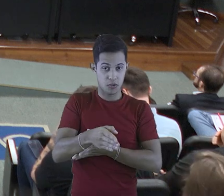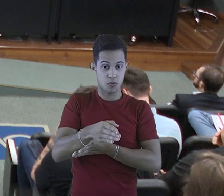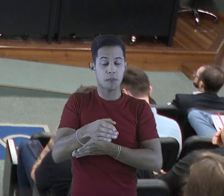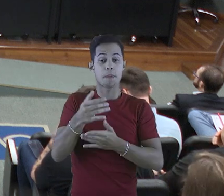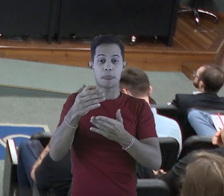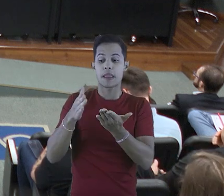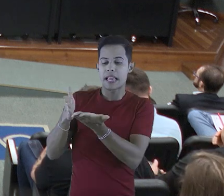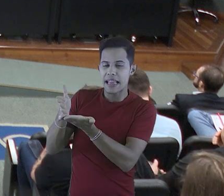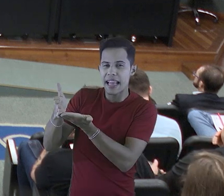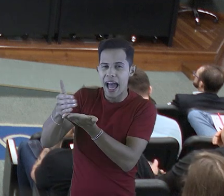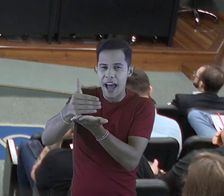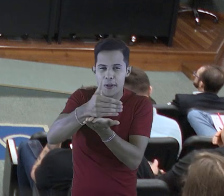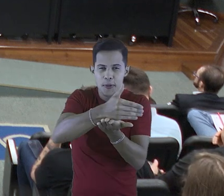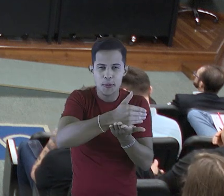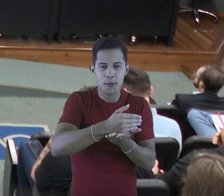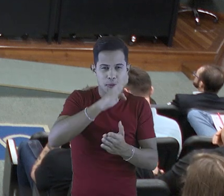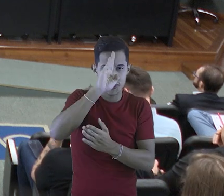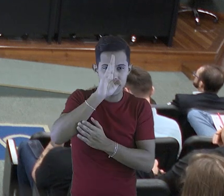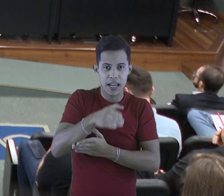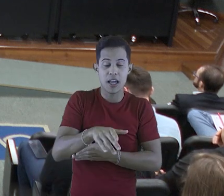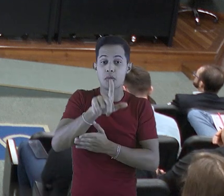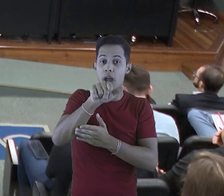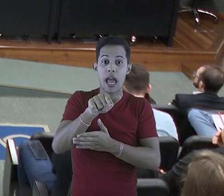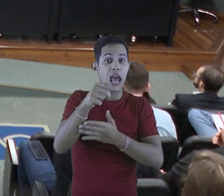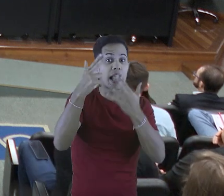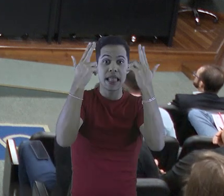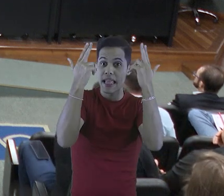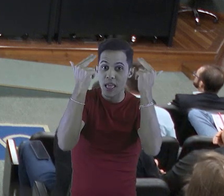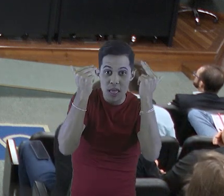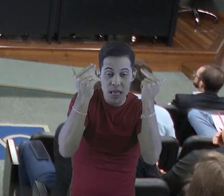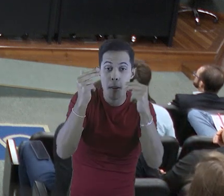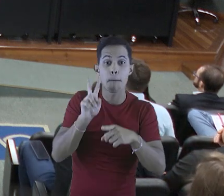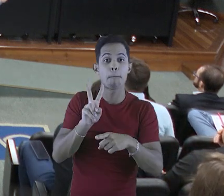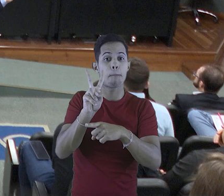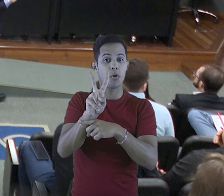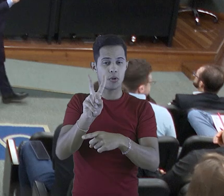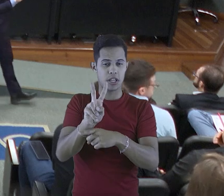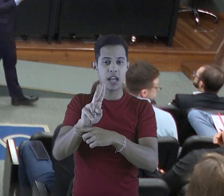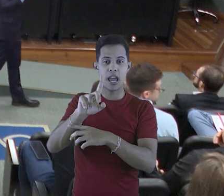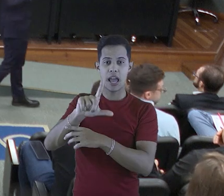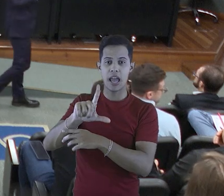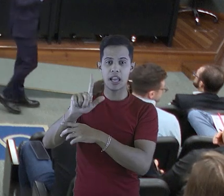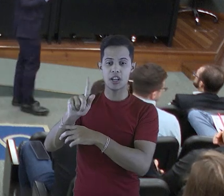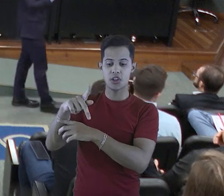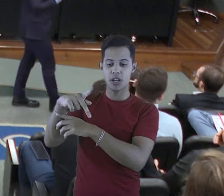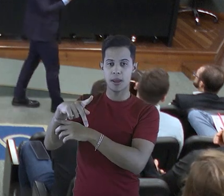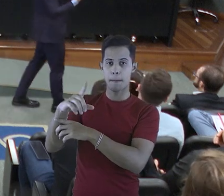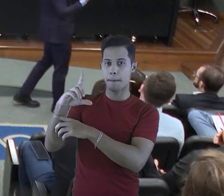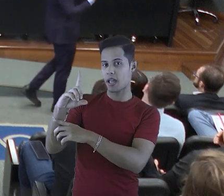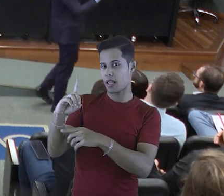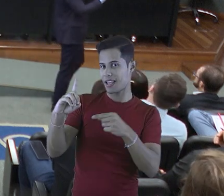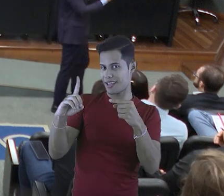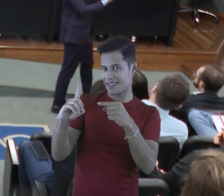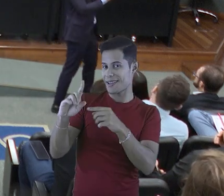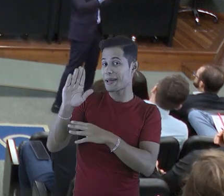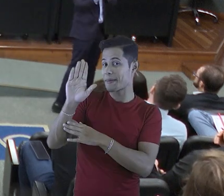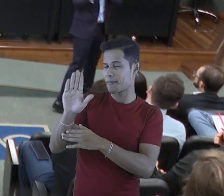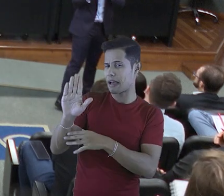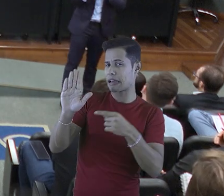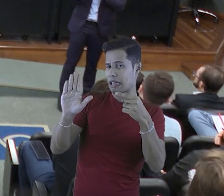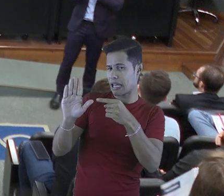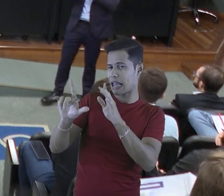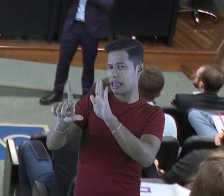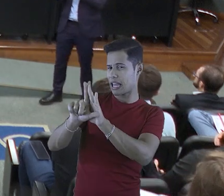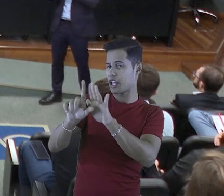diretos, eles são dados naturalmente protegidos pela LGPD. Só que a LGPD, diferentemente de